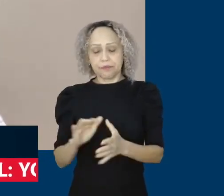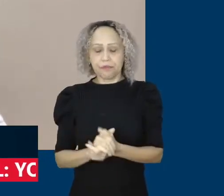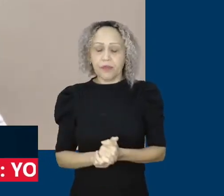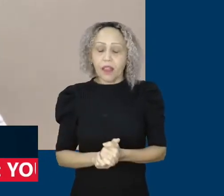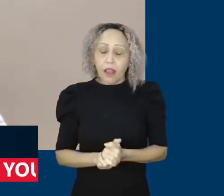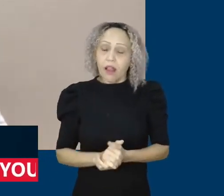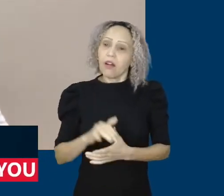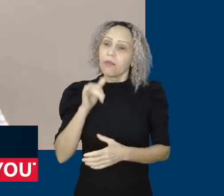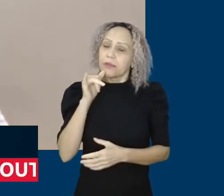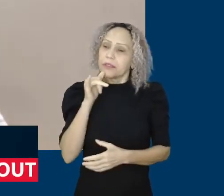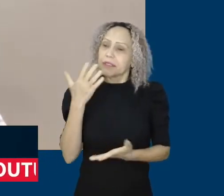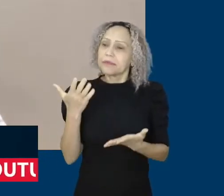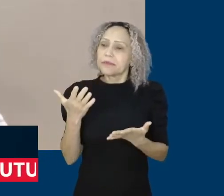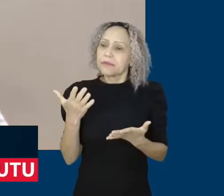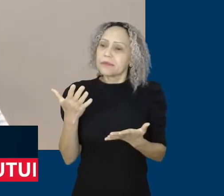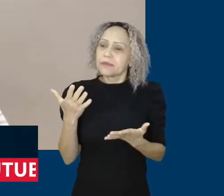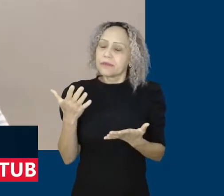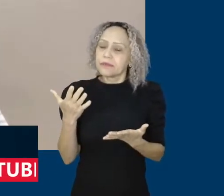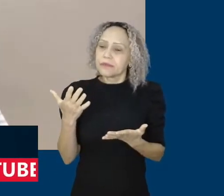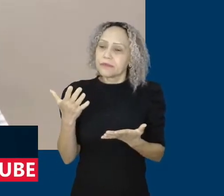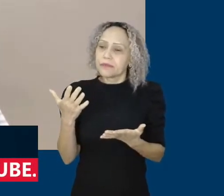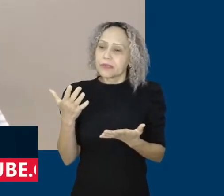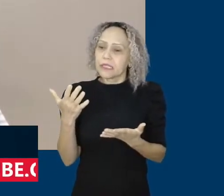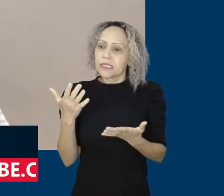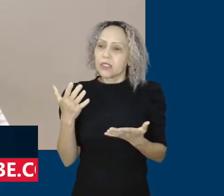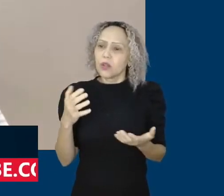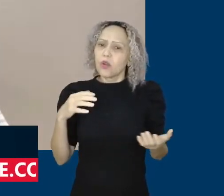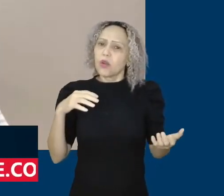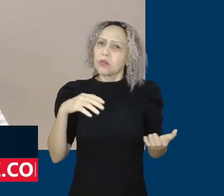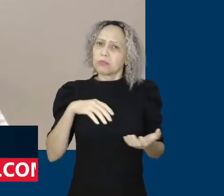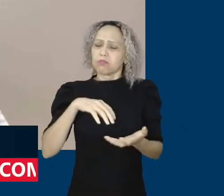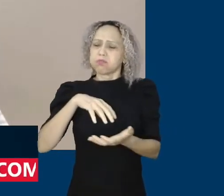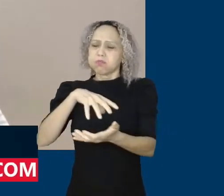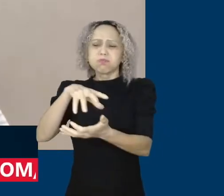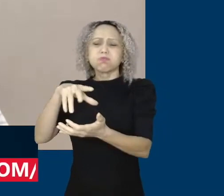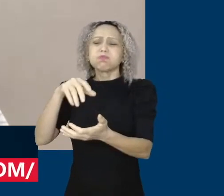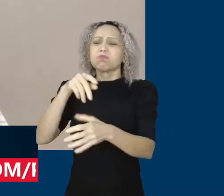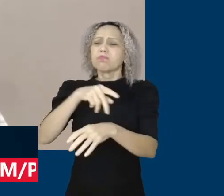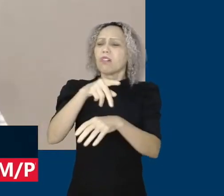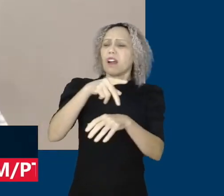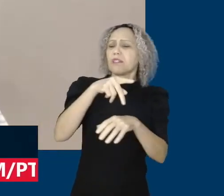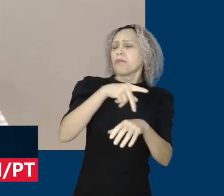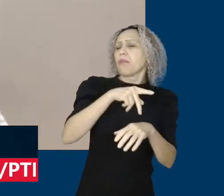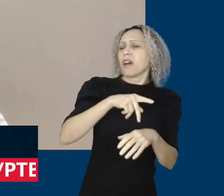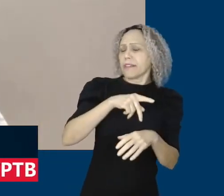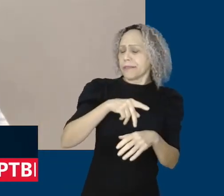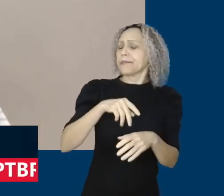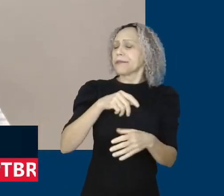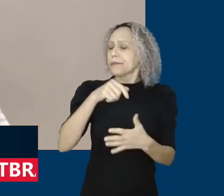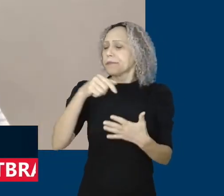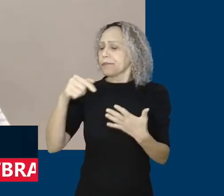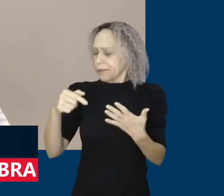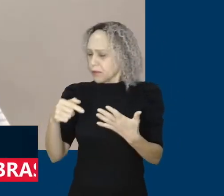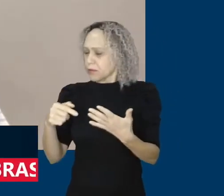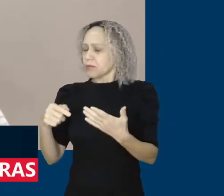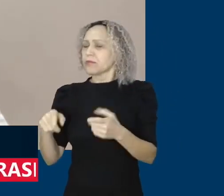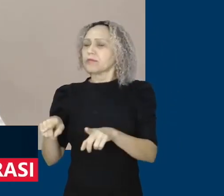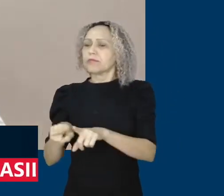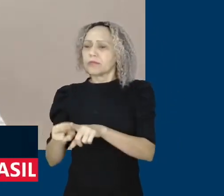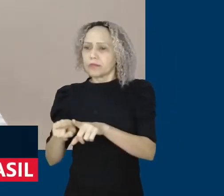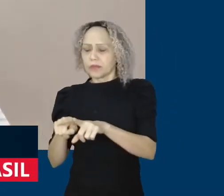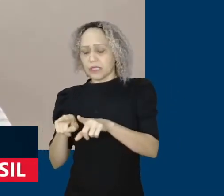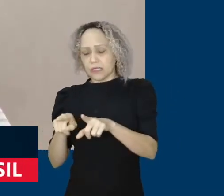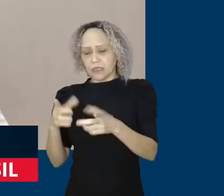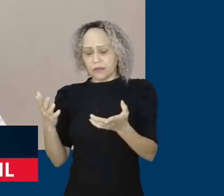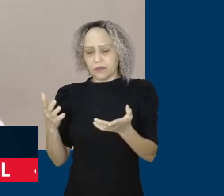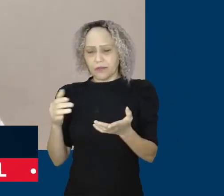mas particularmente, o setor privado, né, um impacto grande na economia. Existe, né,